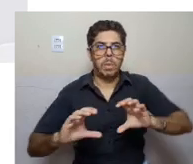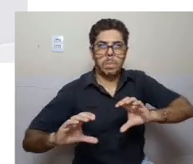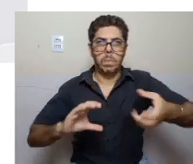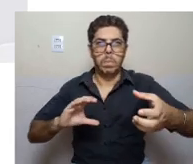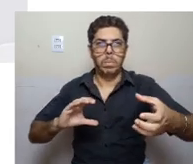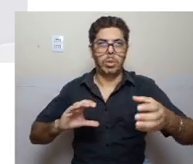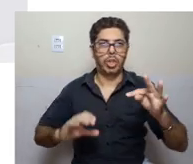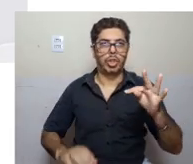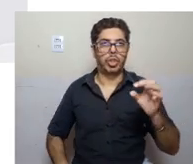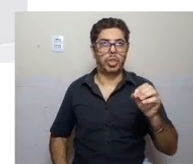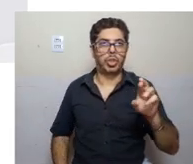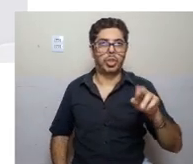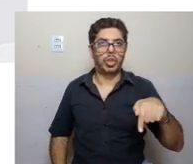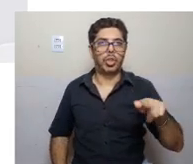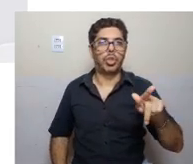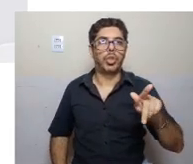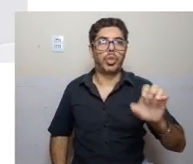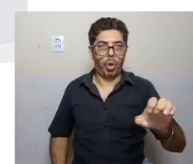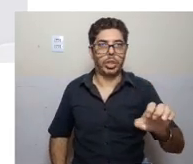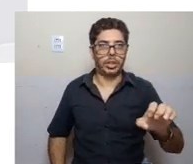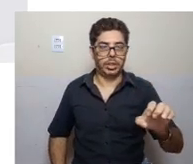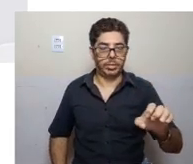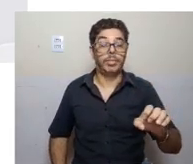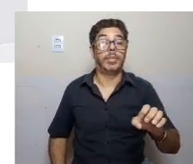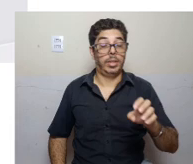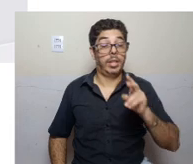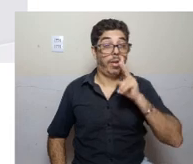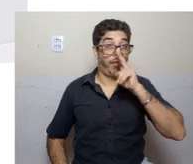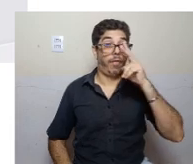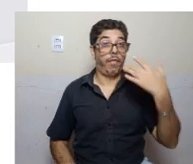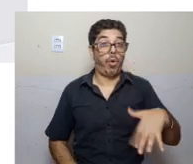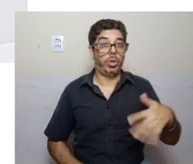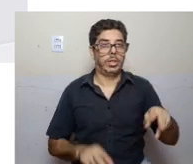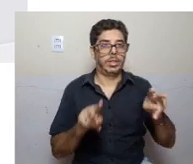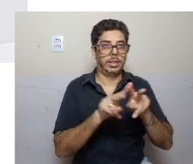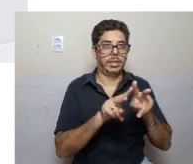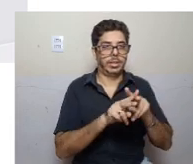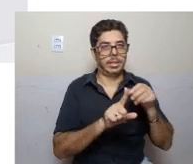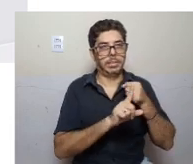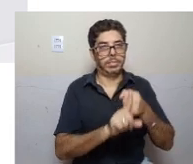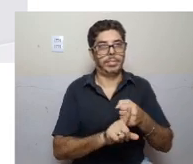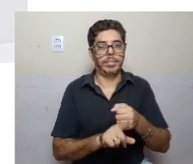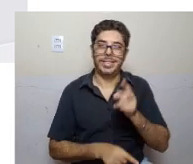de uma força magnética, que vai abrir as portas para discutirmos a origem do campo.